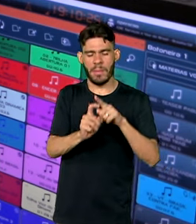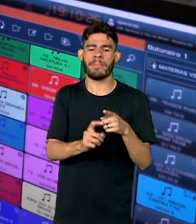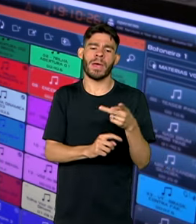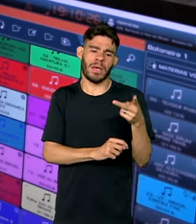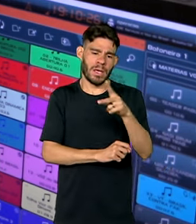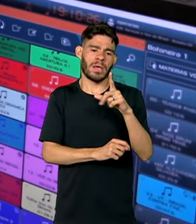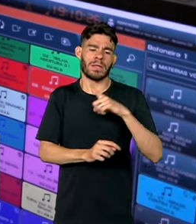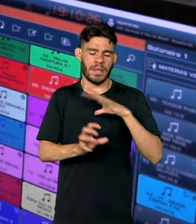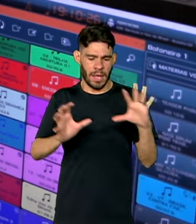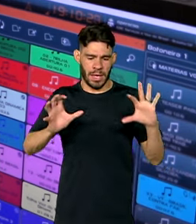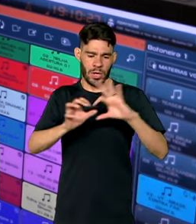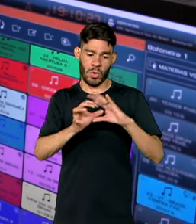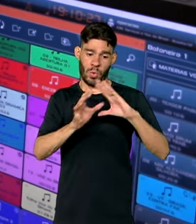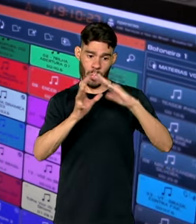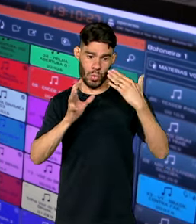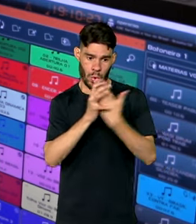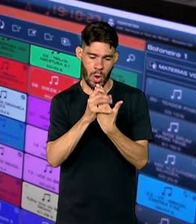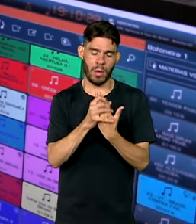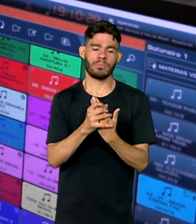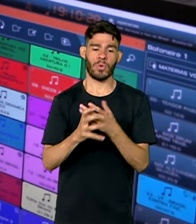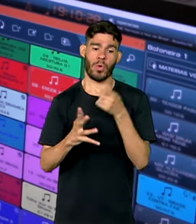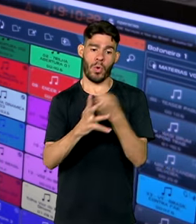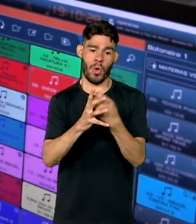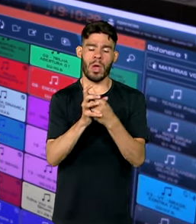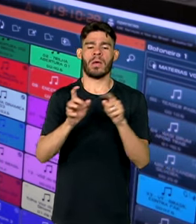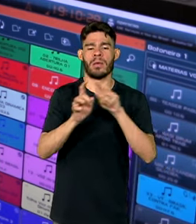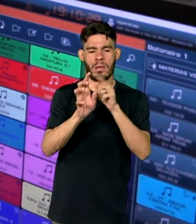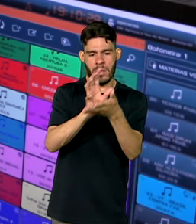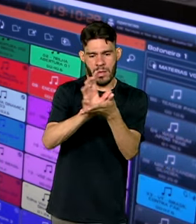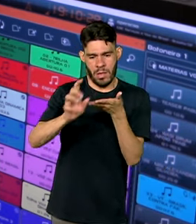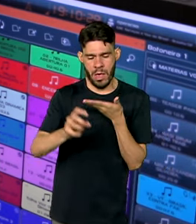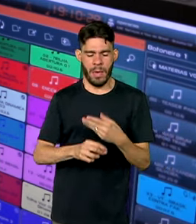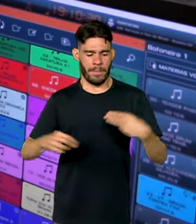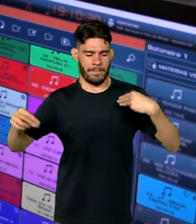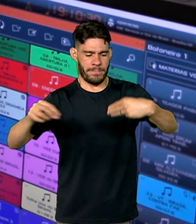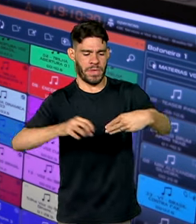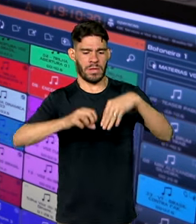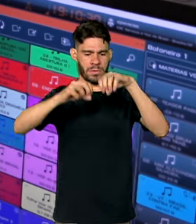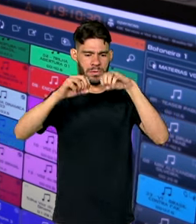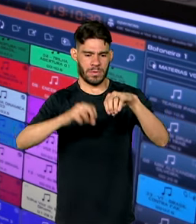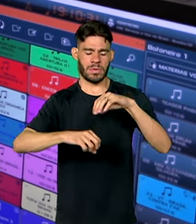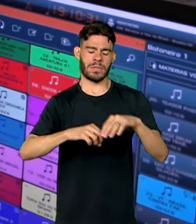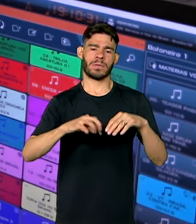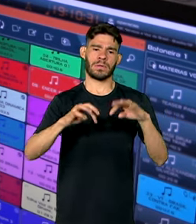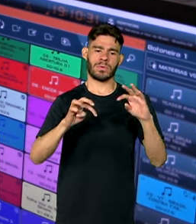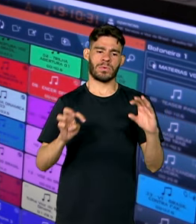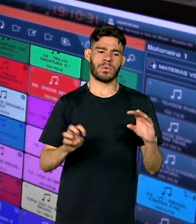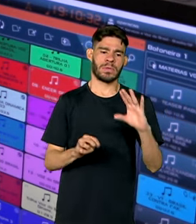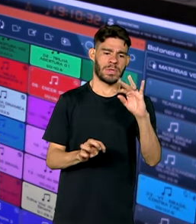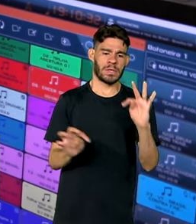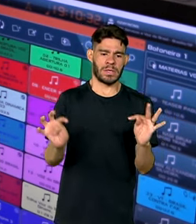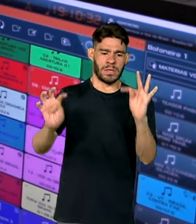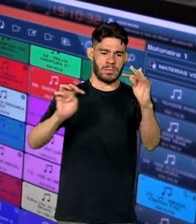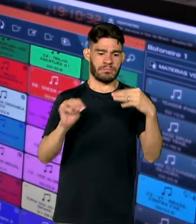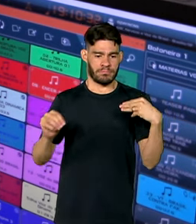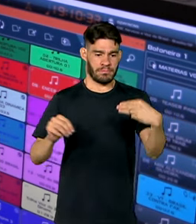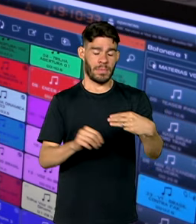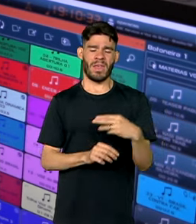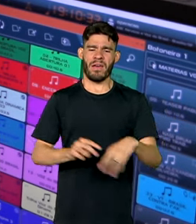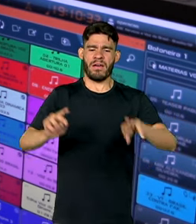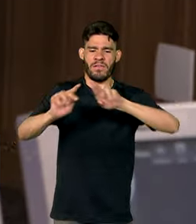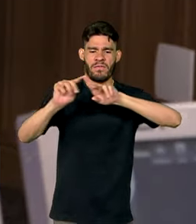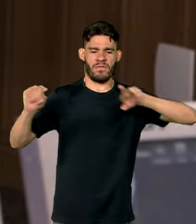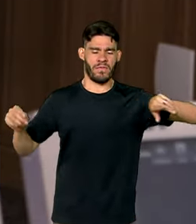né para conectividade de escolas além de recursos orçamentários do Ministério da Educação do ministério de ciência e tecnologia enfim Então são diversos